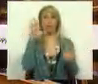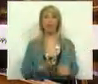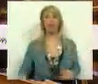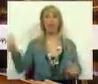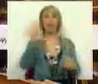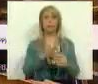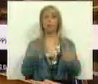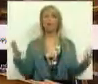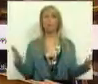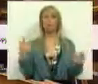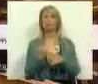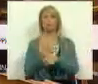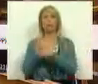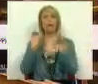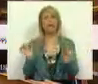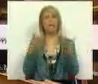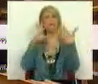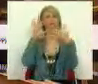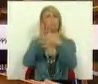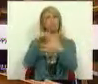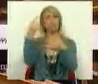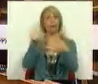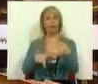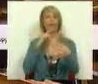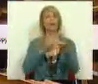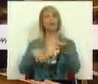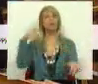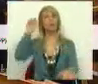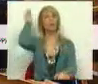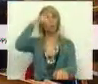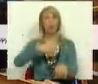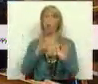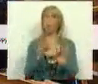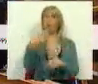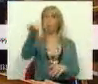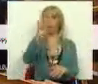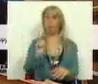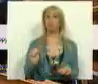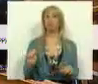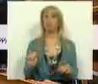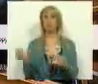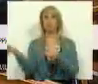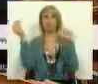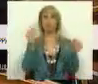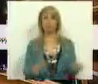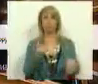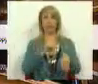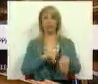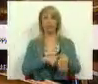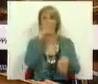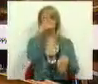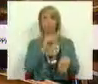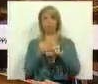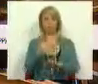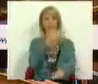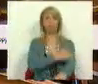sido objeto de uma série de iniciativas nesta Assembleia da República. O próprio Partido Socialista apresentou na legislatura anterior